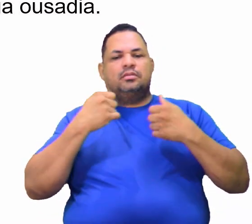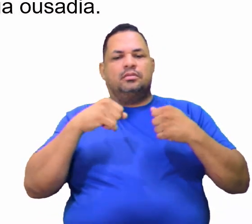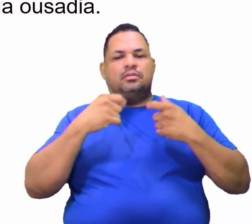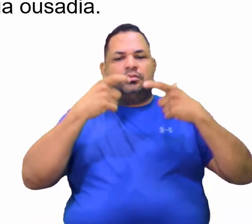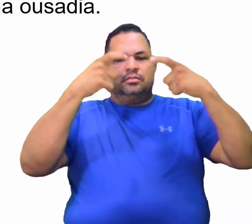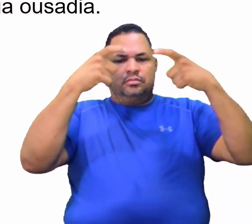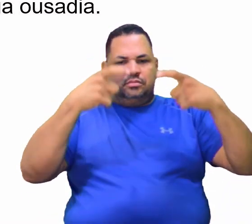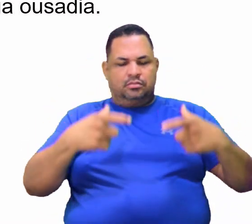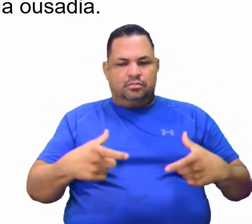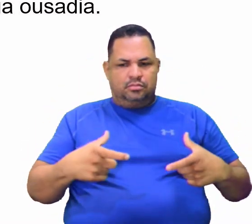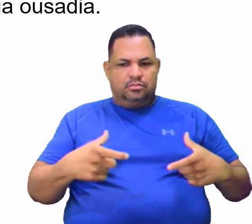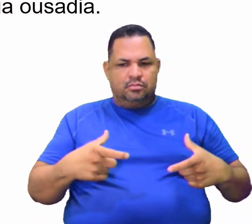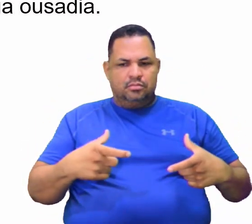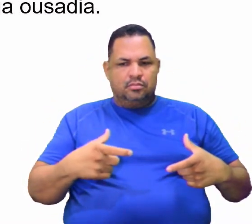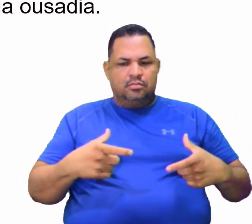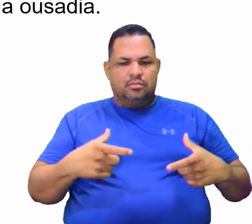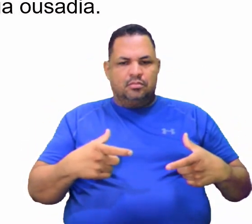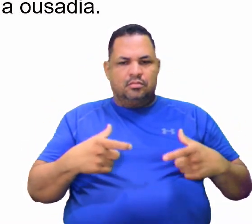paraquedistas precisaram